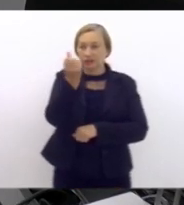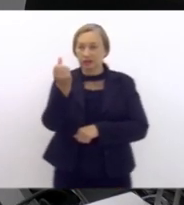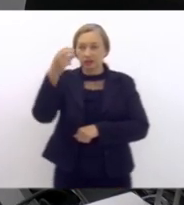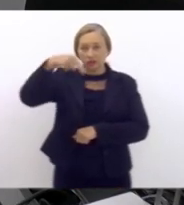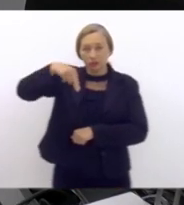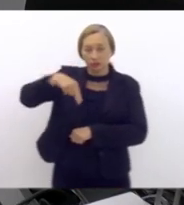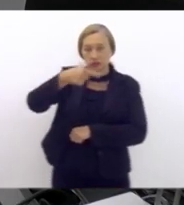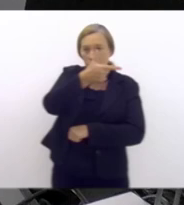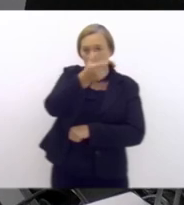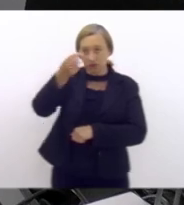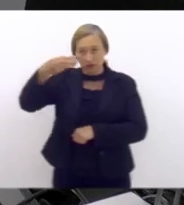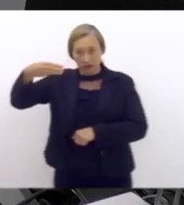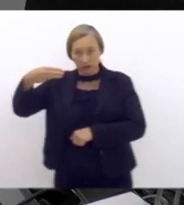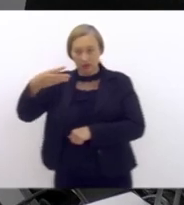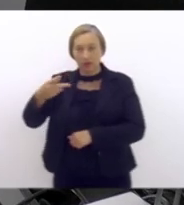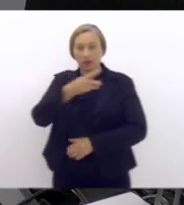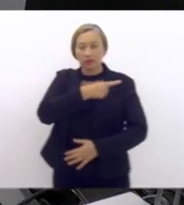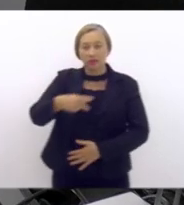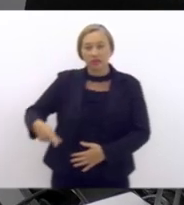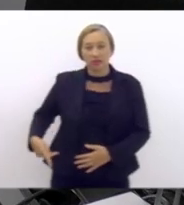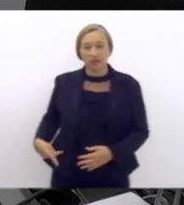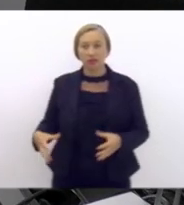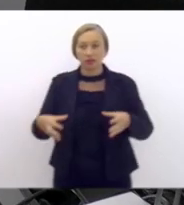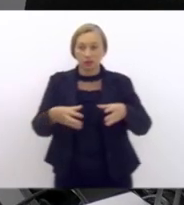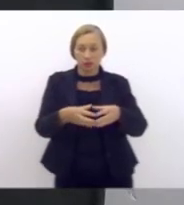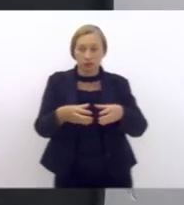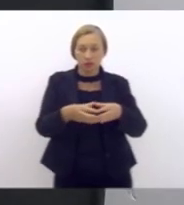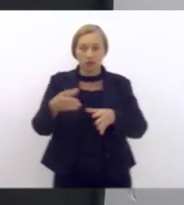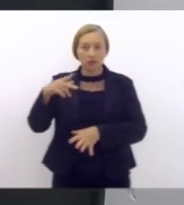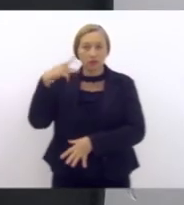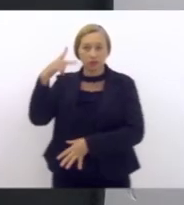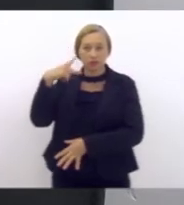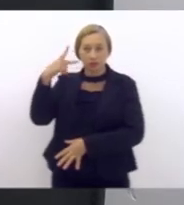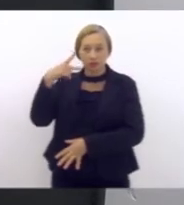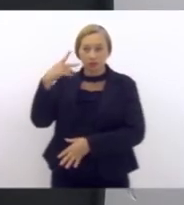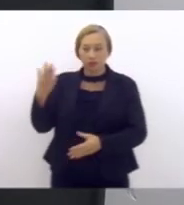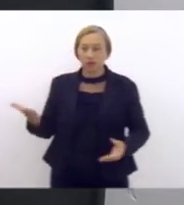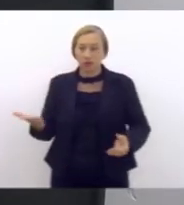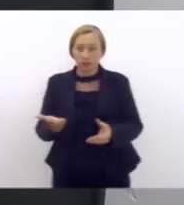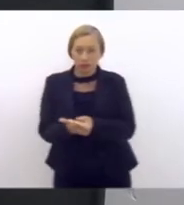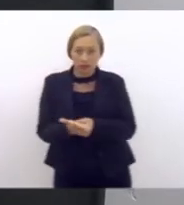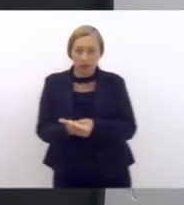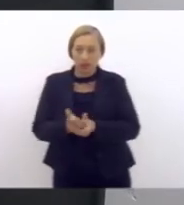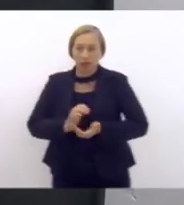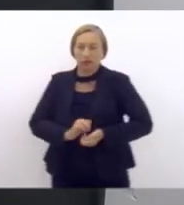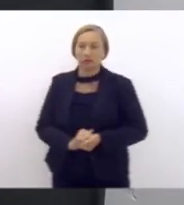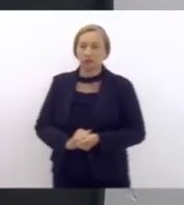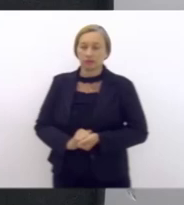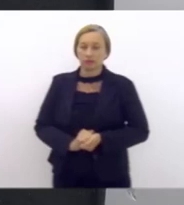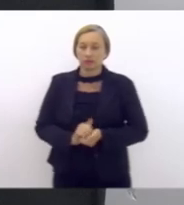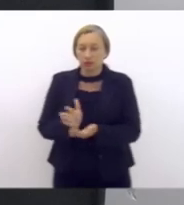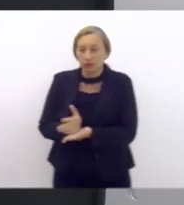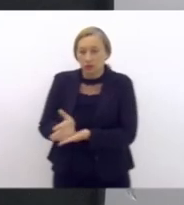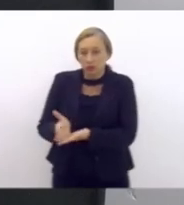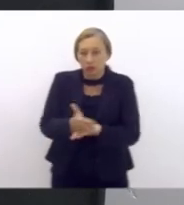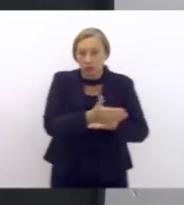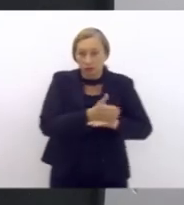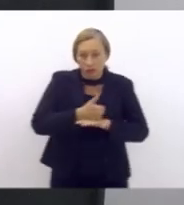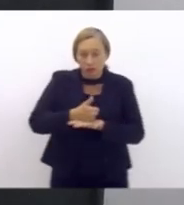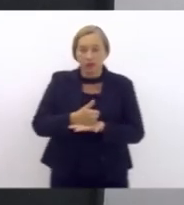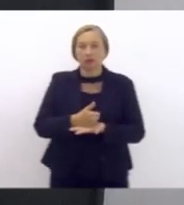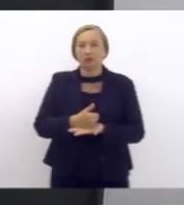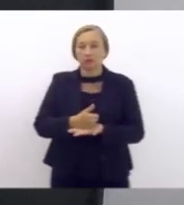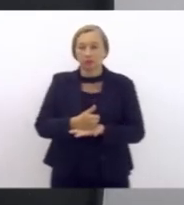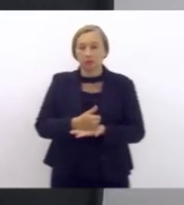16 de novembro de 2023, na condição de presidente da comissão parlamentar de inquérito destinada a apurar as causas e